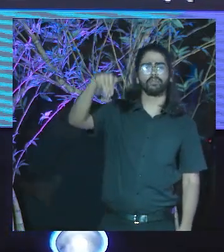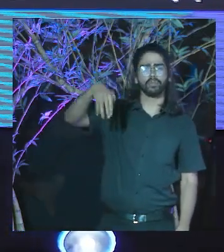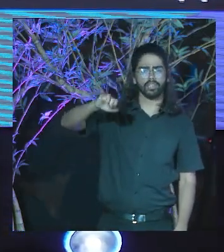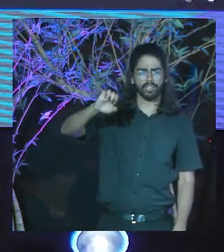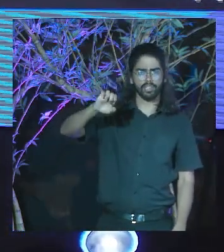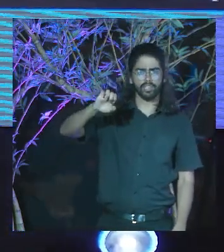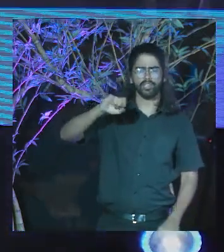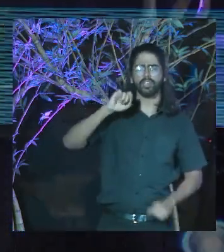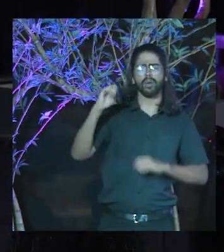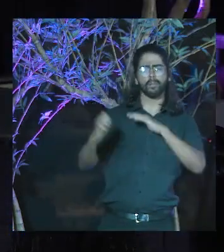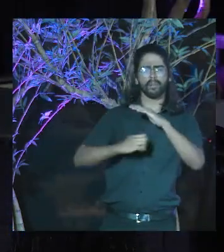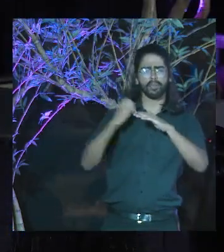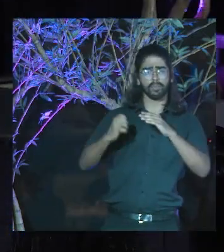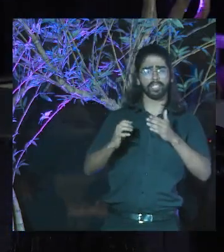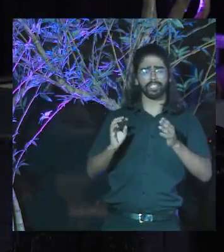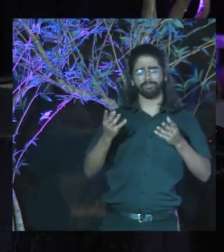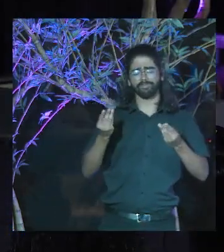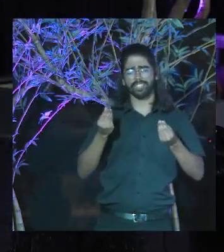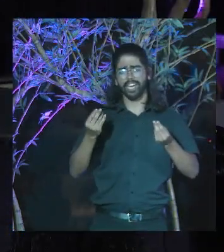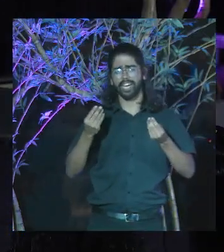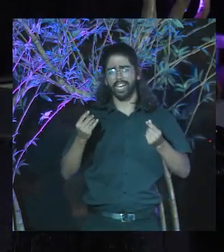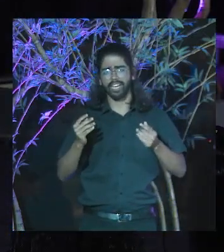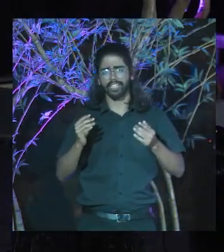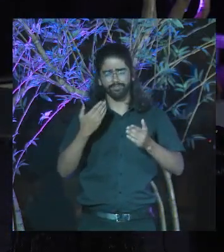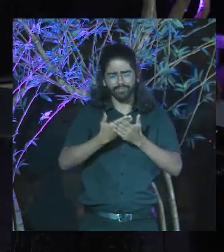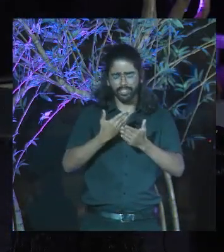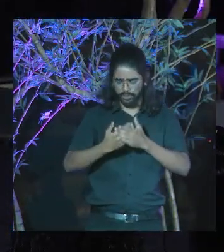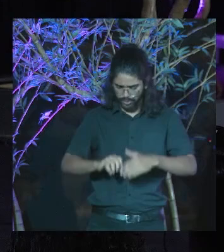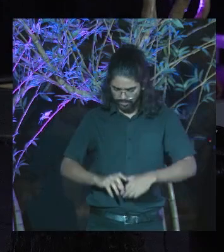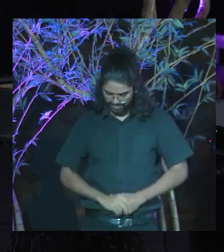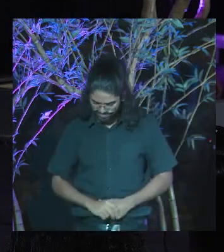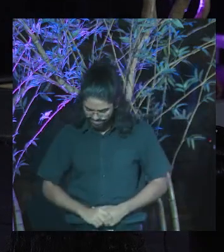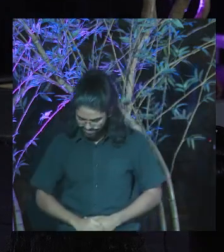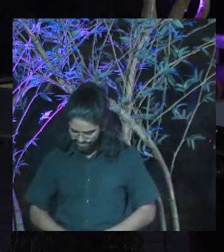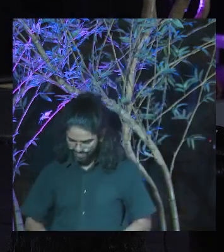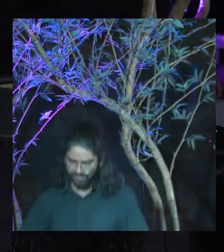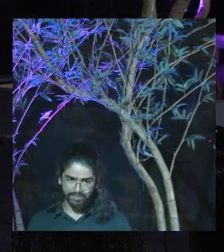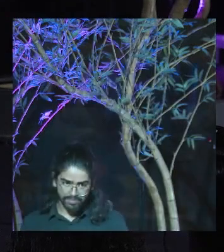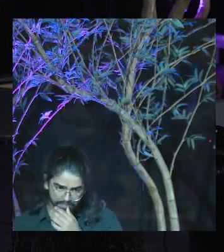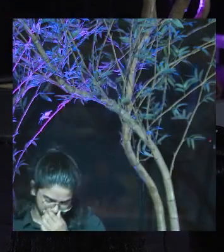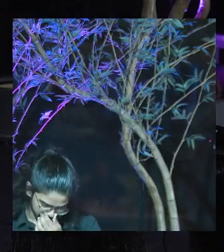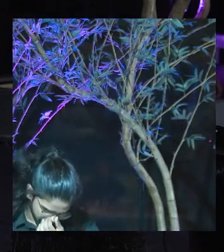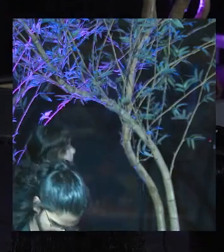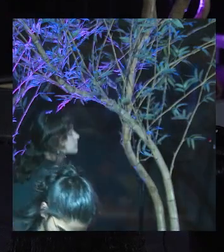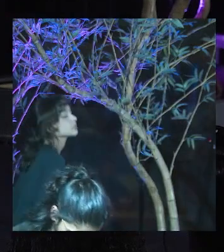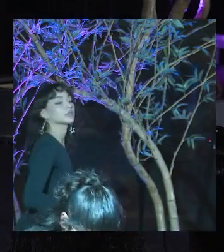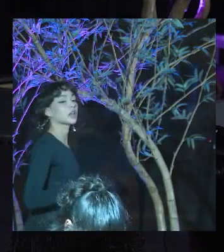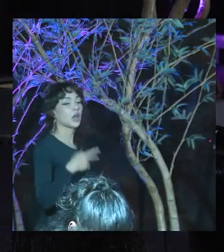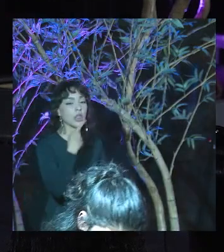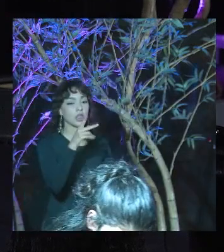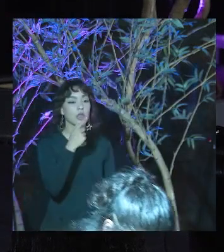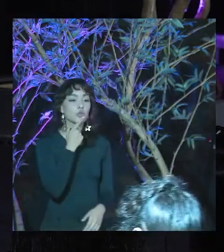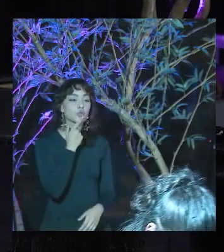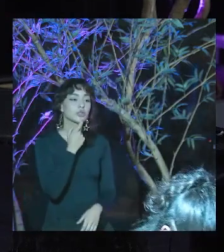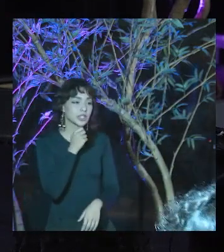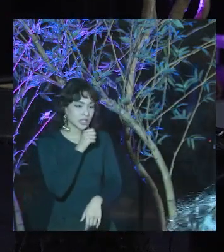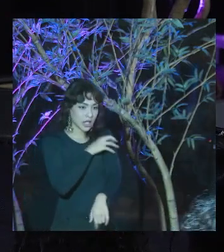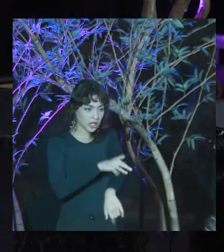de tecnologia, que ela, a partir do teu sangue, ela determina teu DNA,